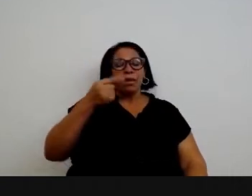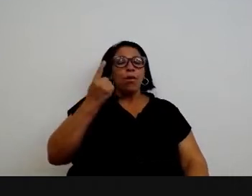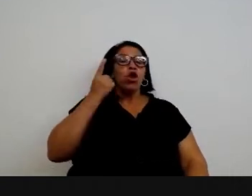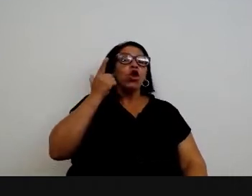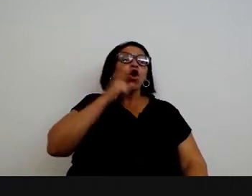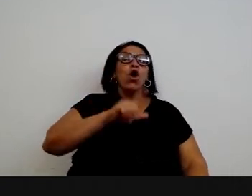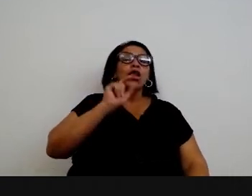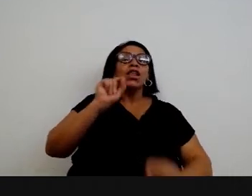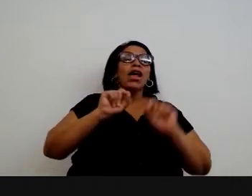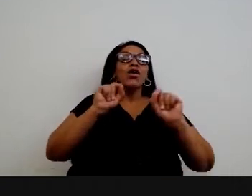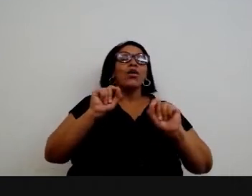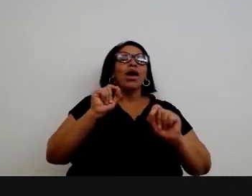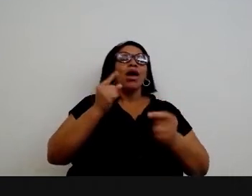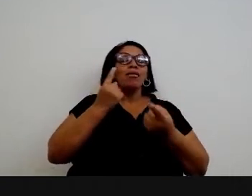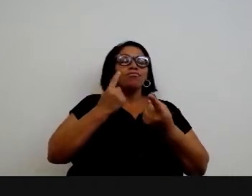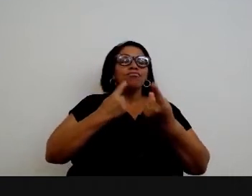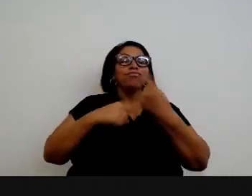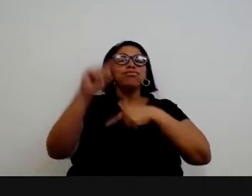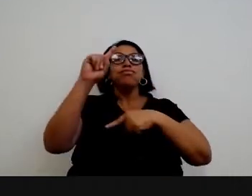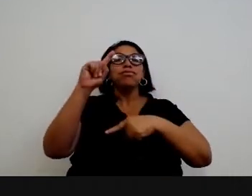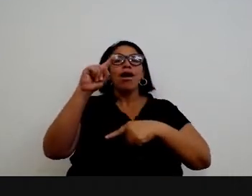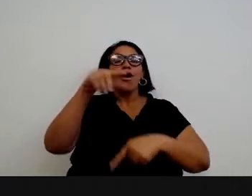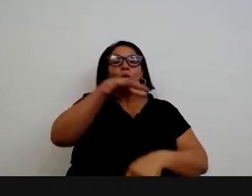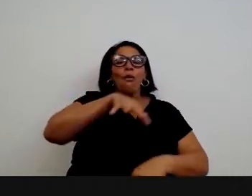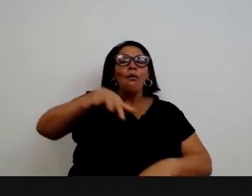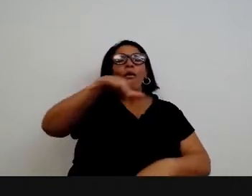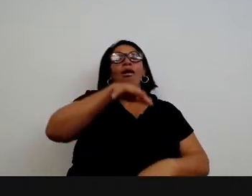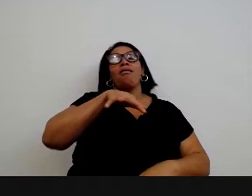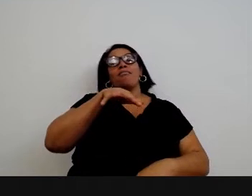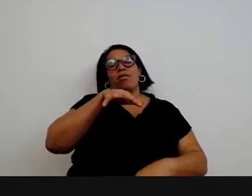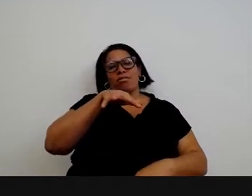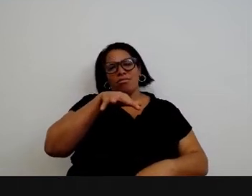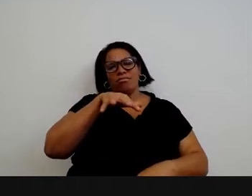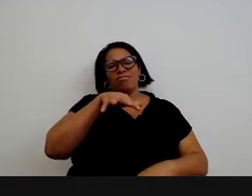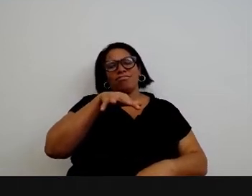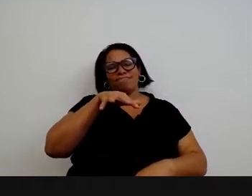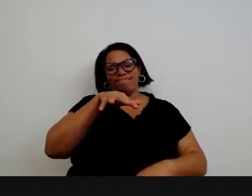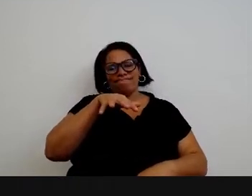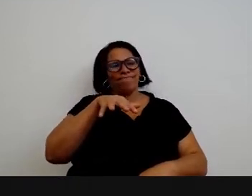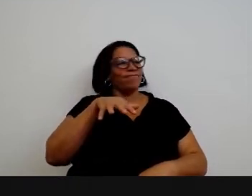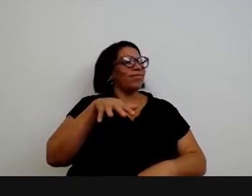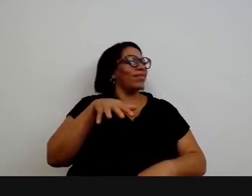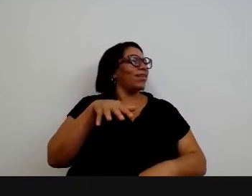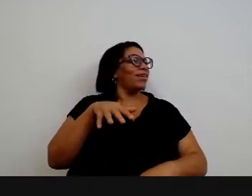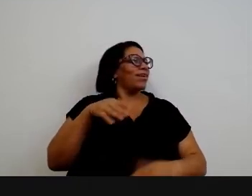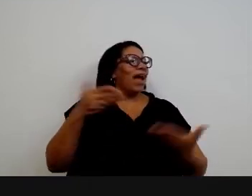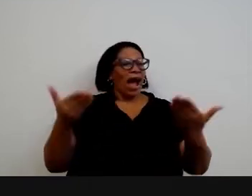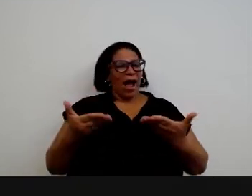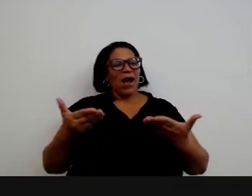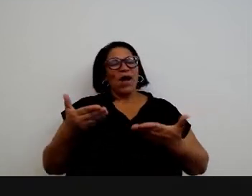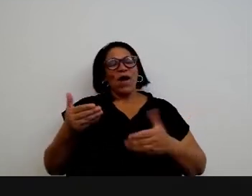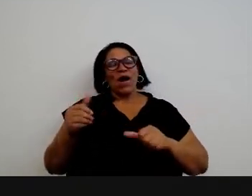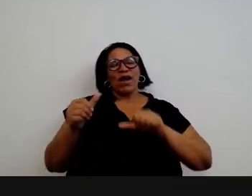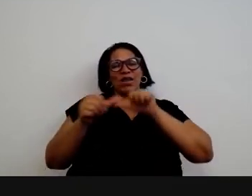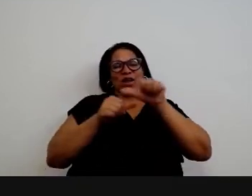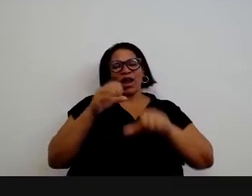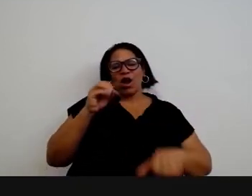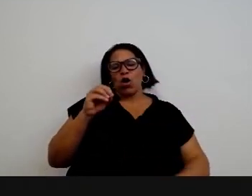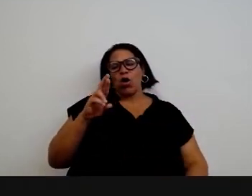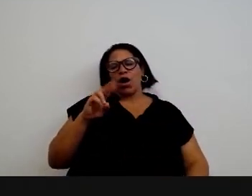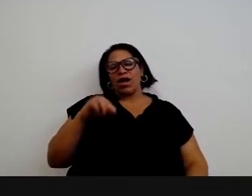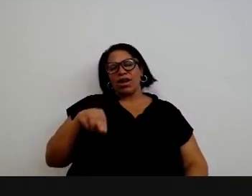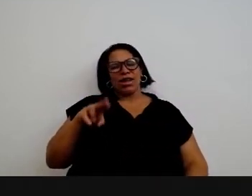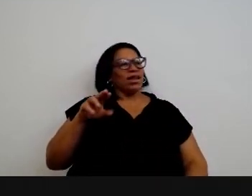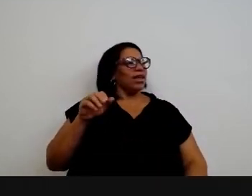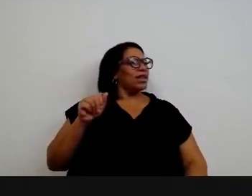para aquele ambiente e, né, para a vida da gente. Vou passar aqui para a Corina. Obrigada, querida, obrigada. Deixa eu